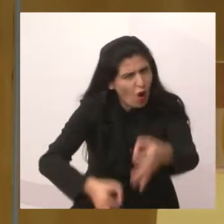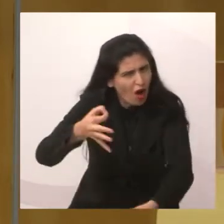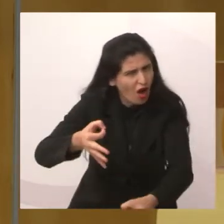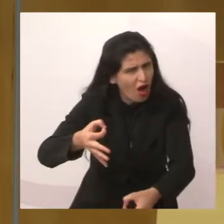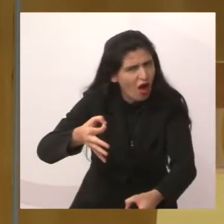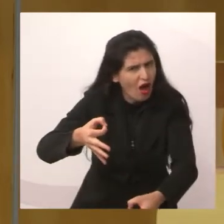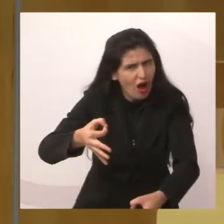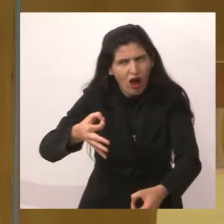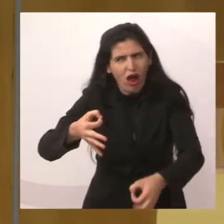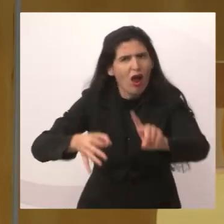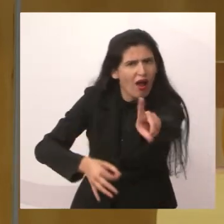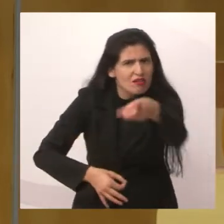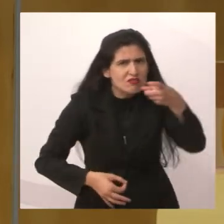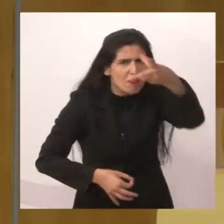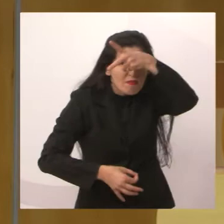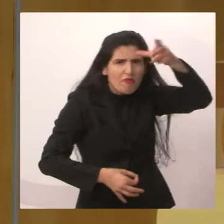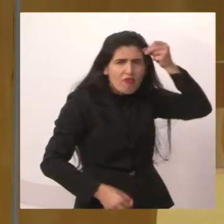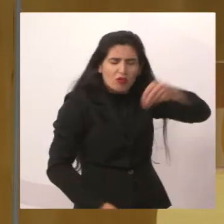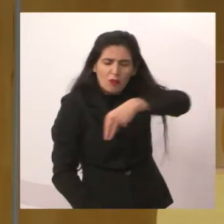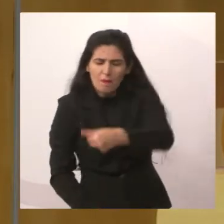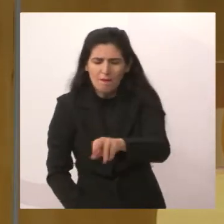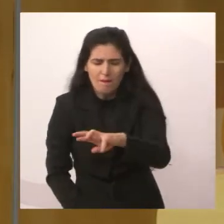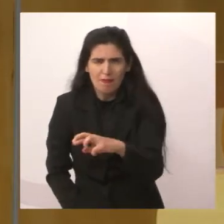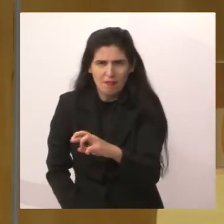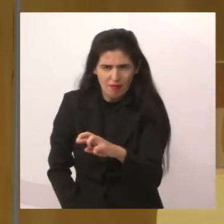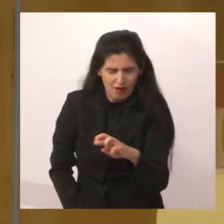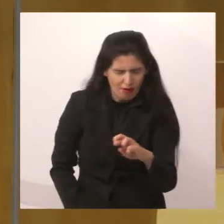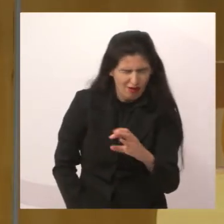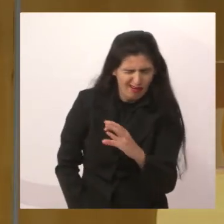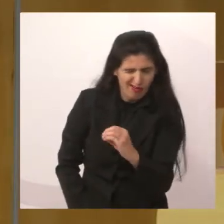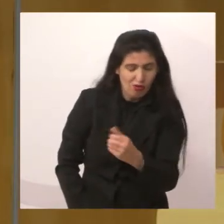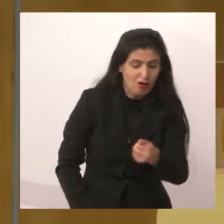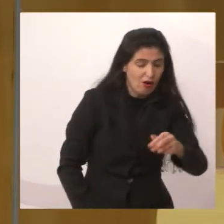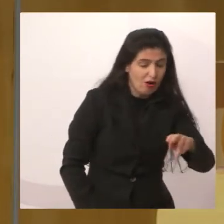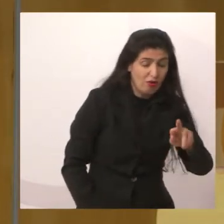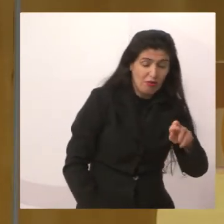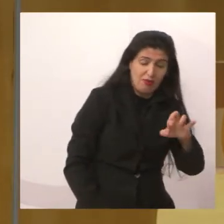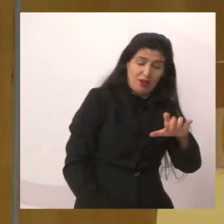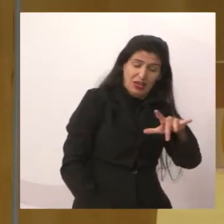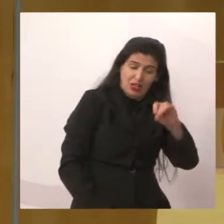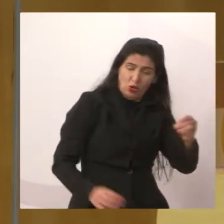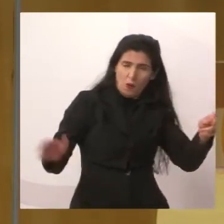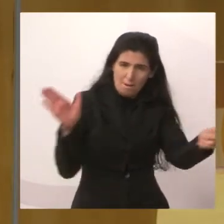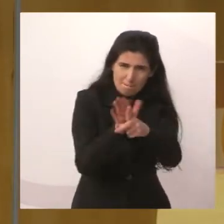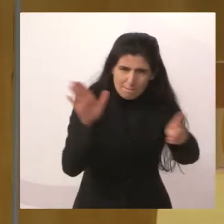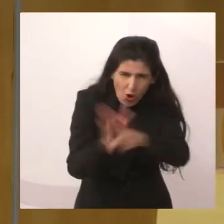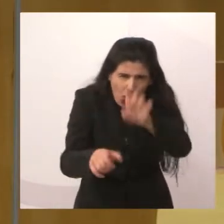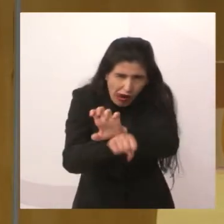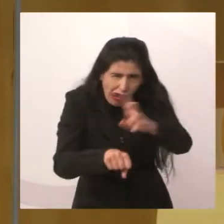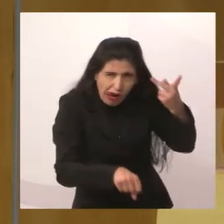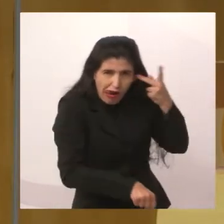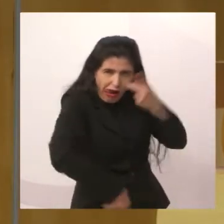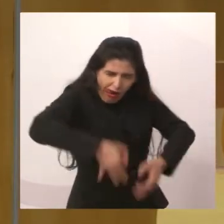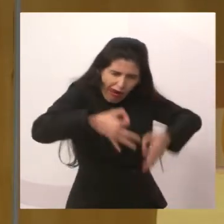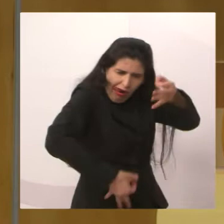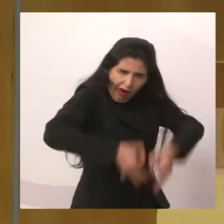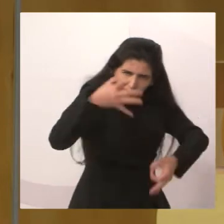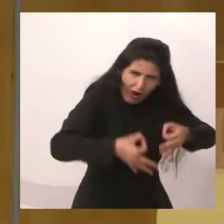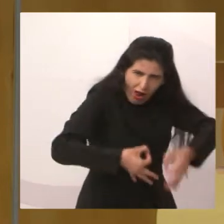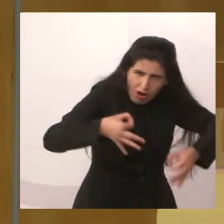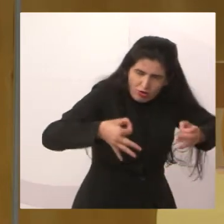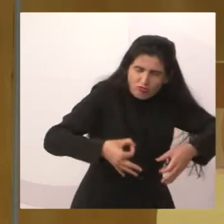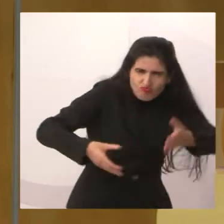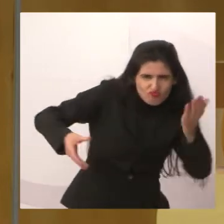importou ao ex-prefeito Marco Aurélio não foi o julgamento do Tribunal de Contas, não foi julgamento de